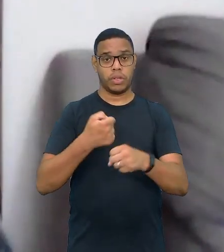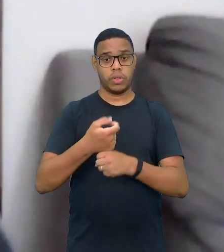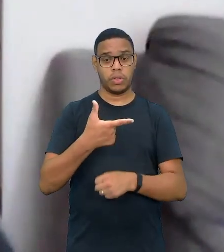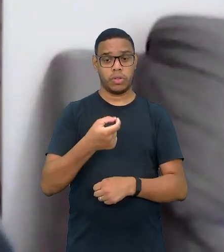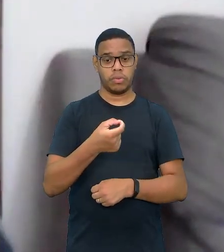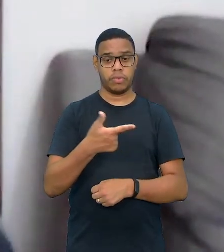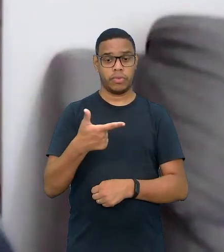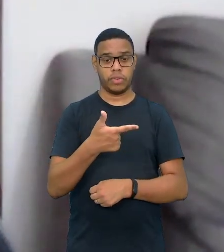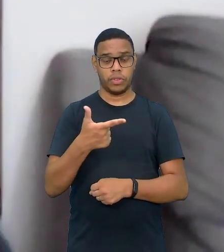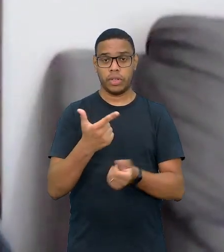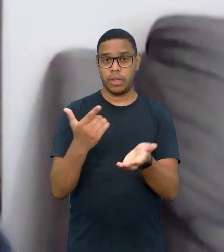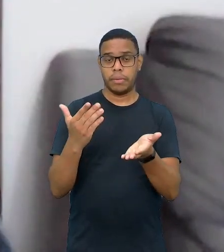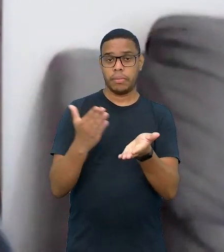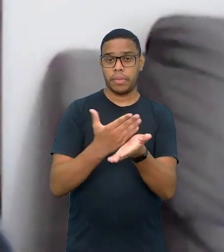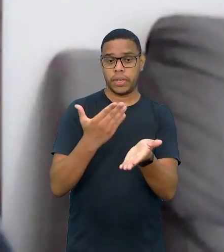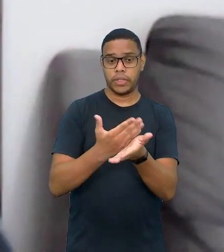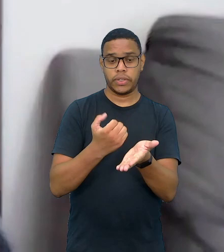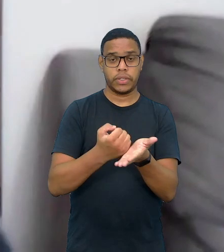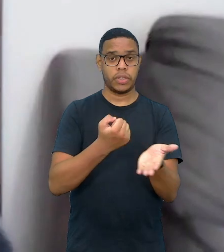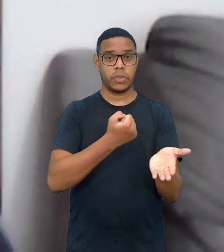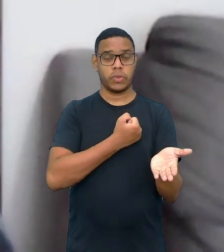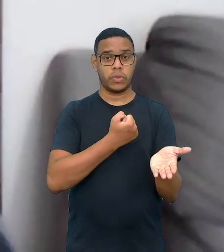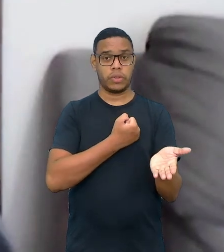vocês abram aí na página